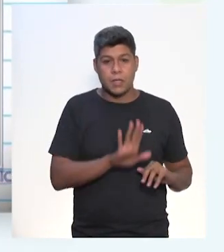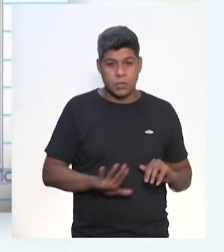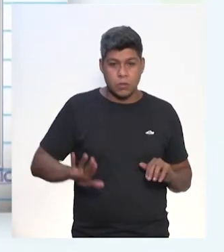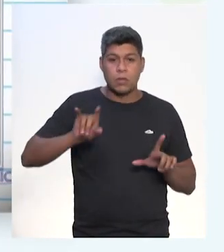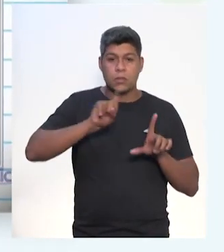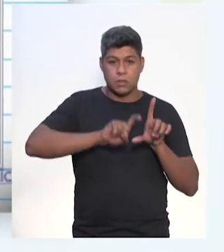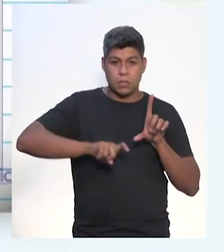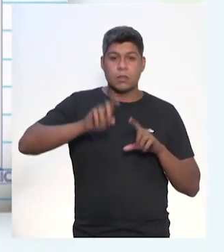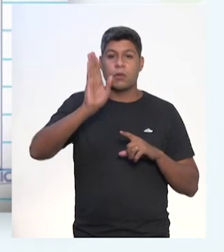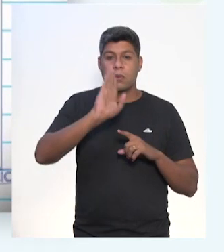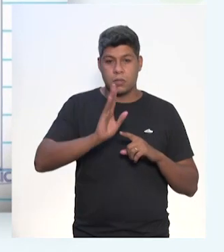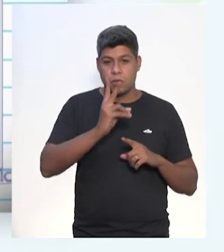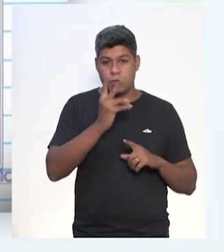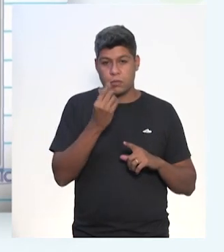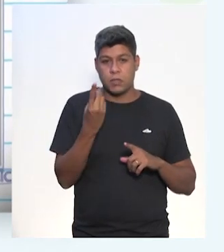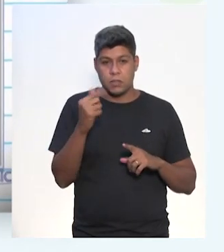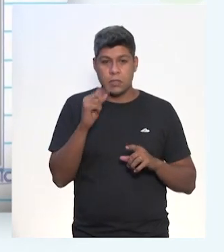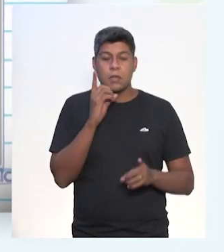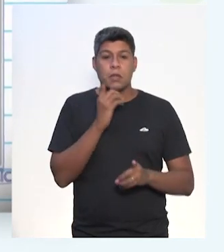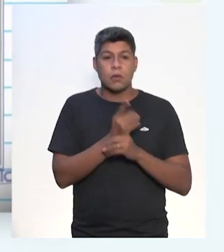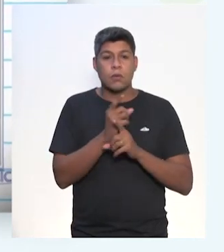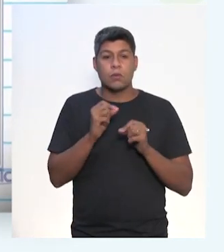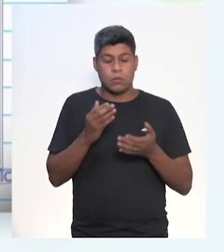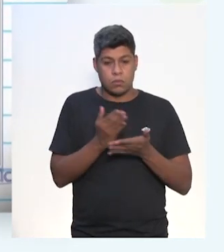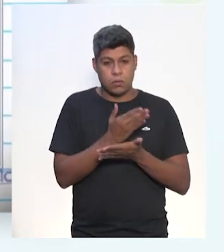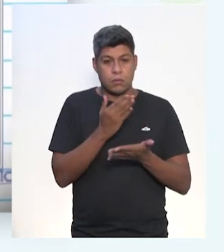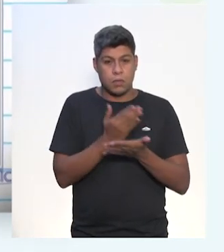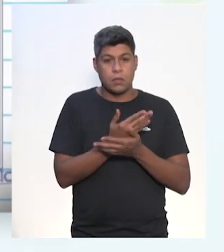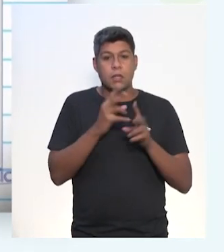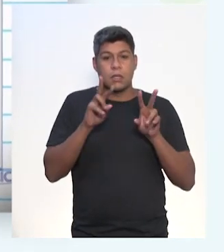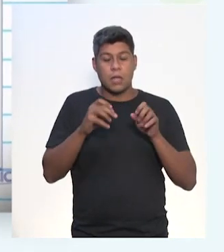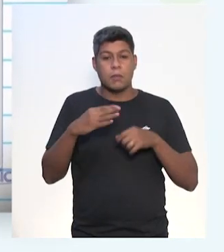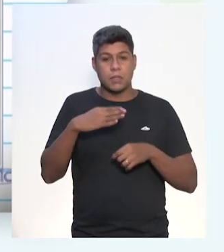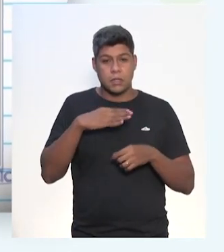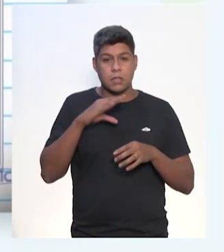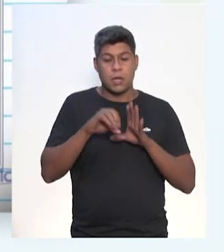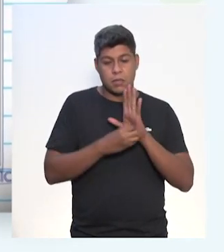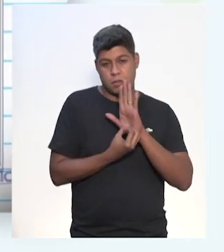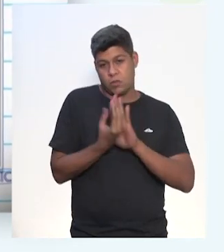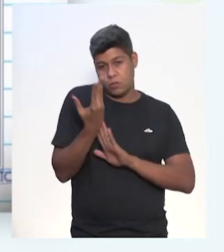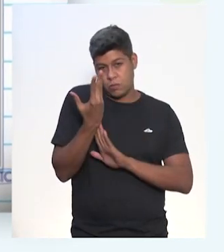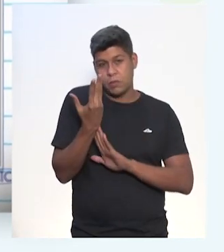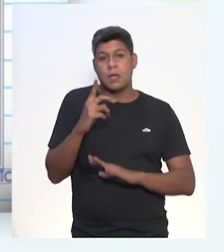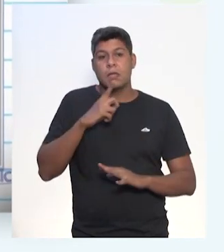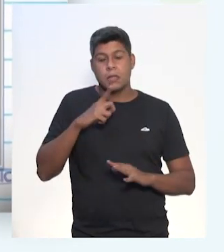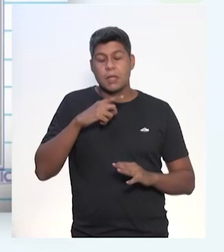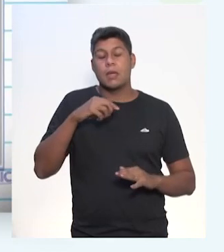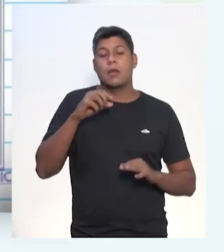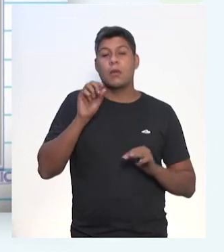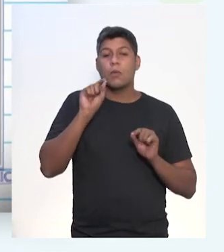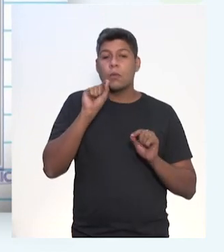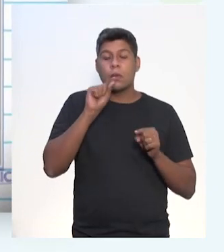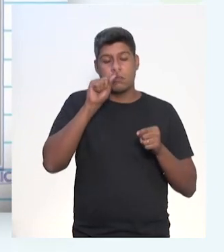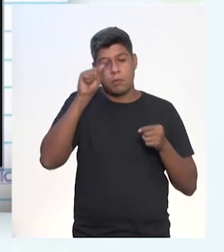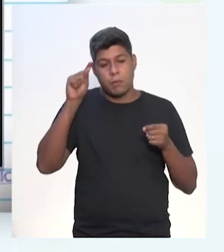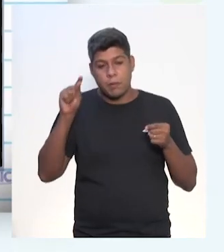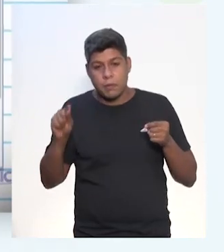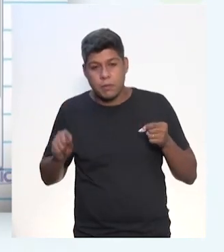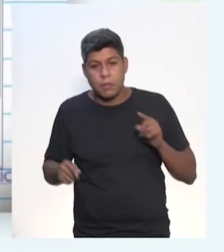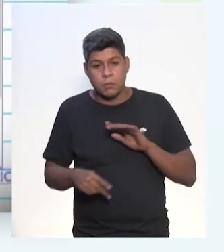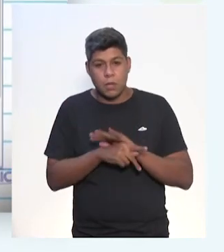Brasil 2017, você encontrará um caderno temático sobre cidades sustentáveis. Nele há mapas que abordam questões relativas